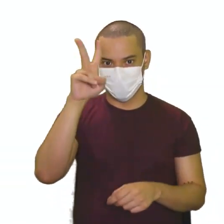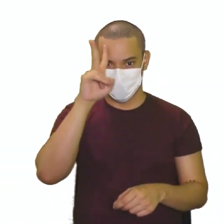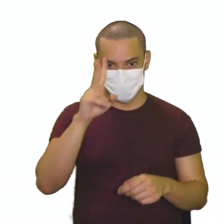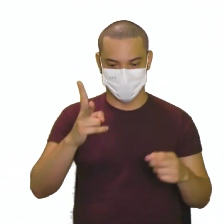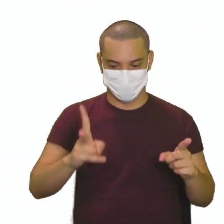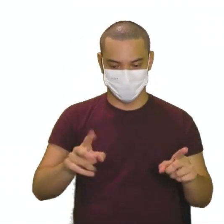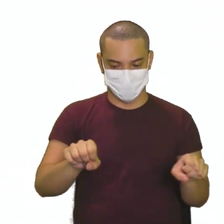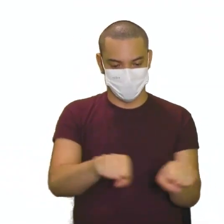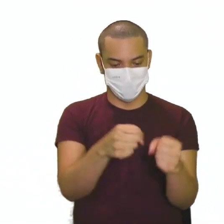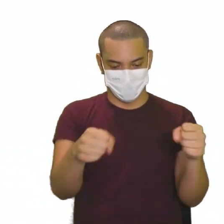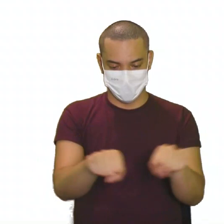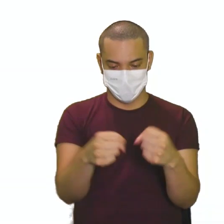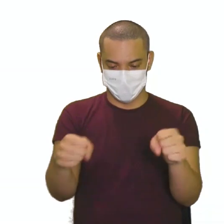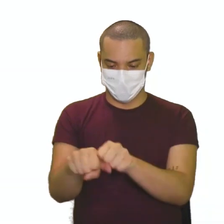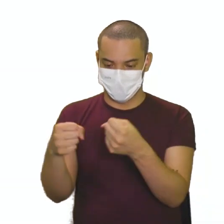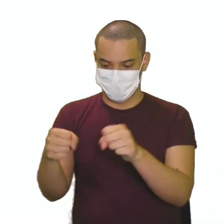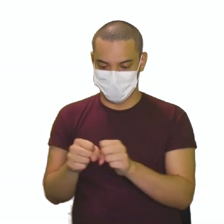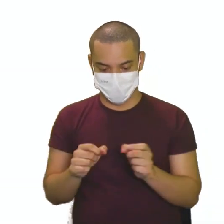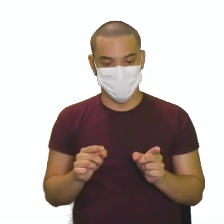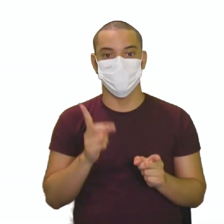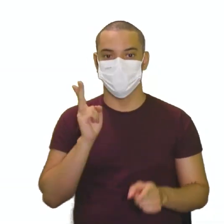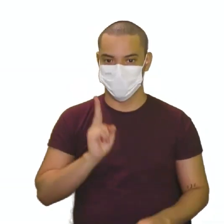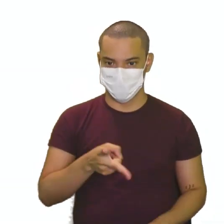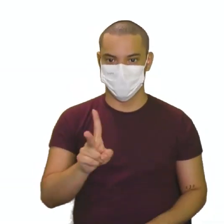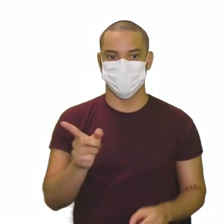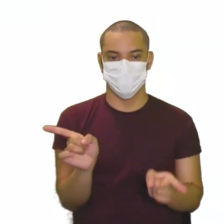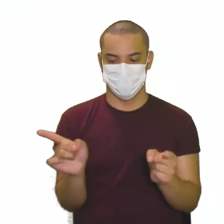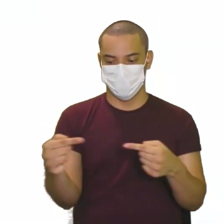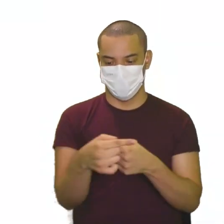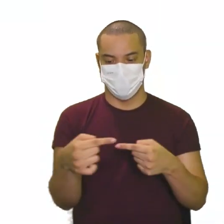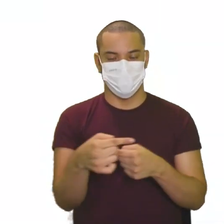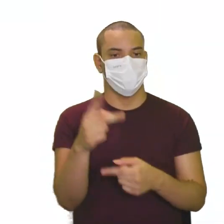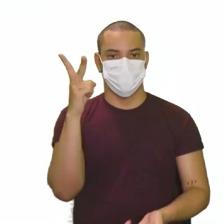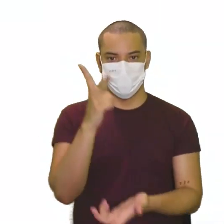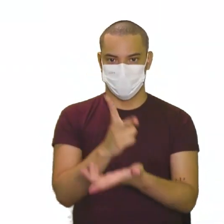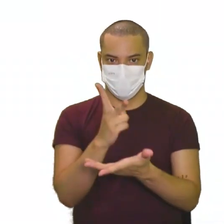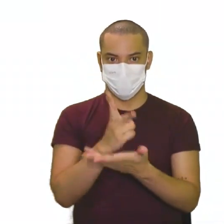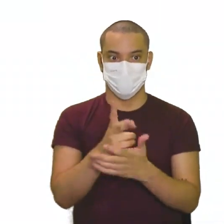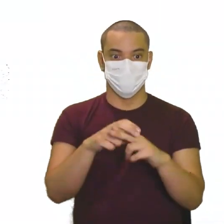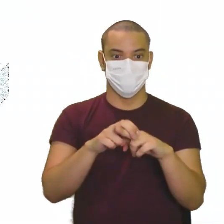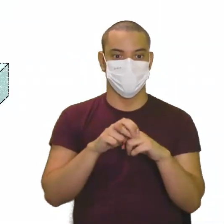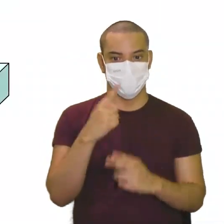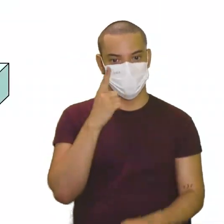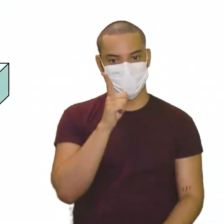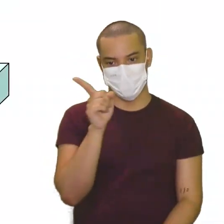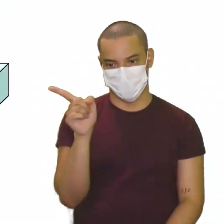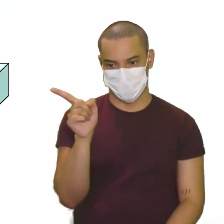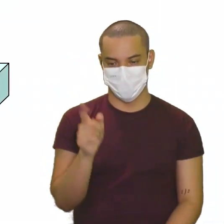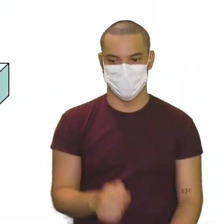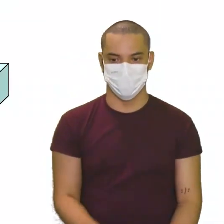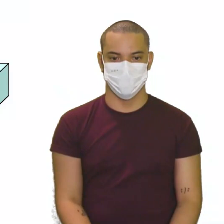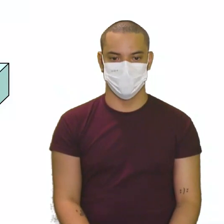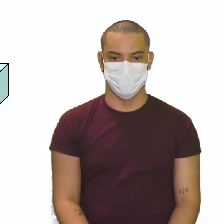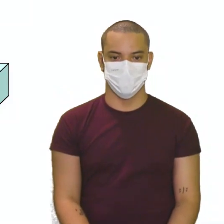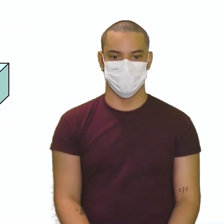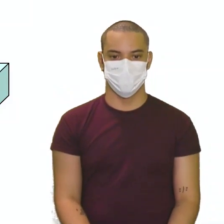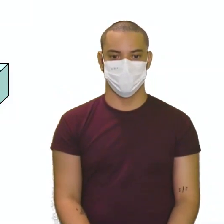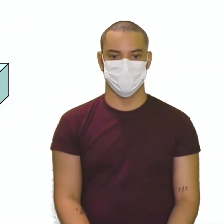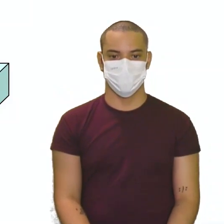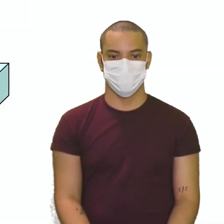cada parte vai adquirir o que vai continuar com dois polos então se liga ali na animação Olha só